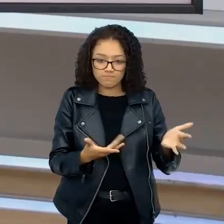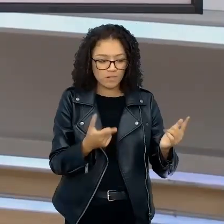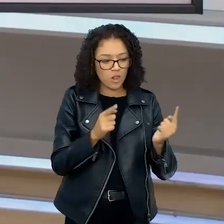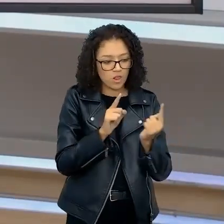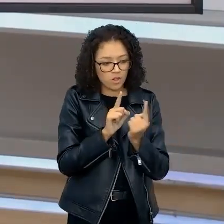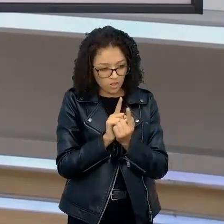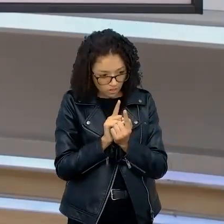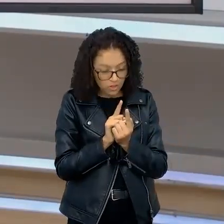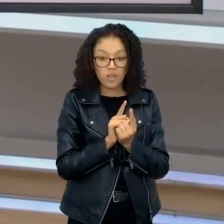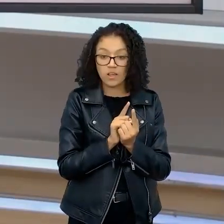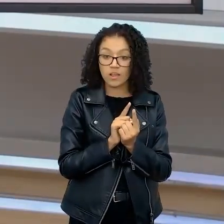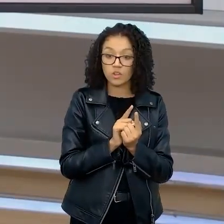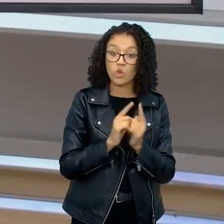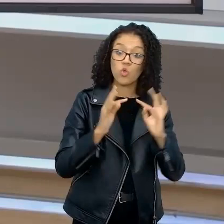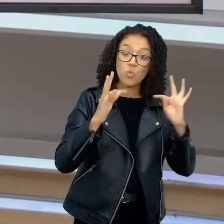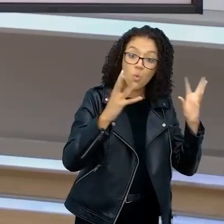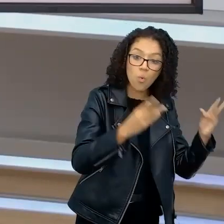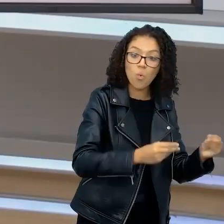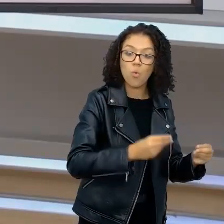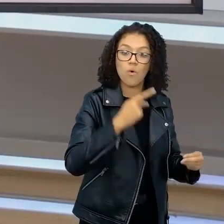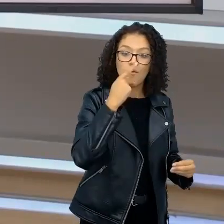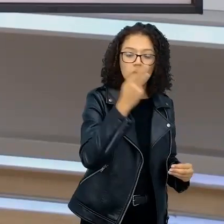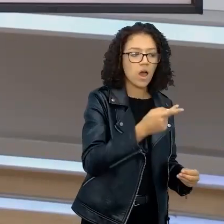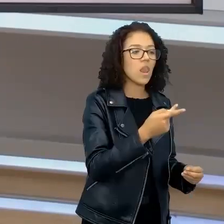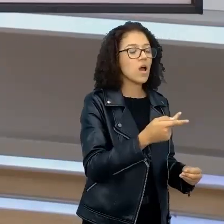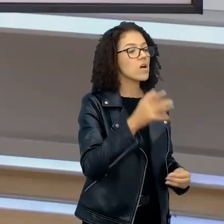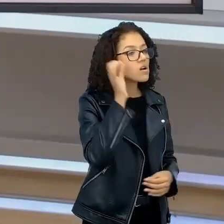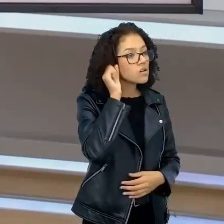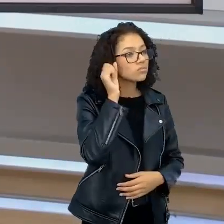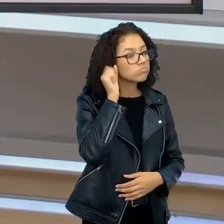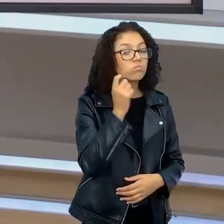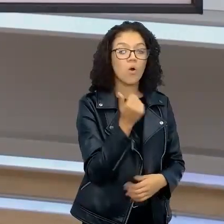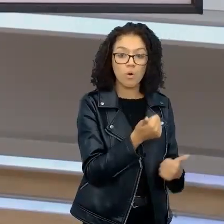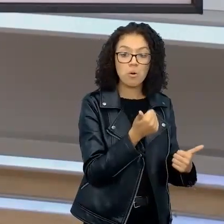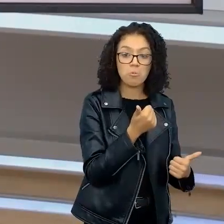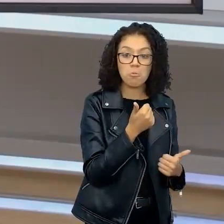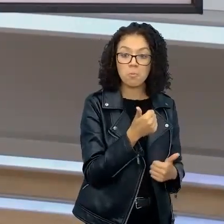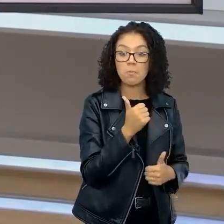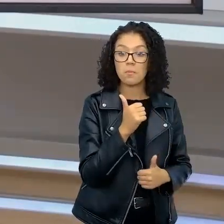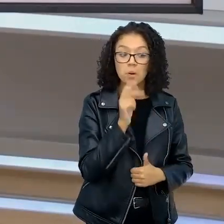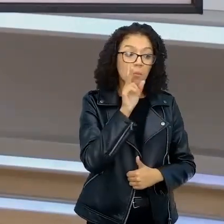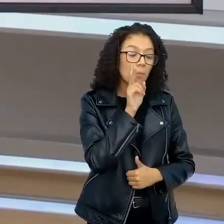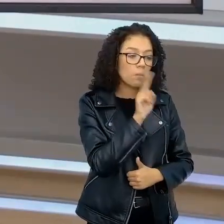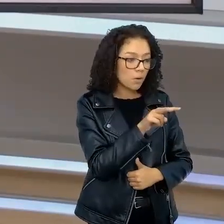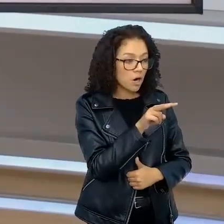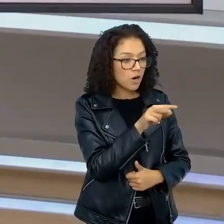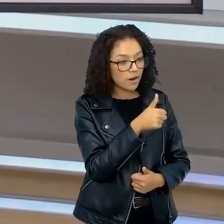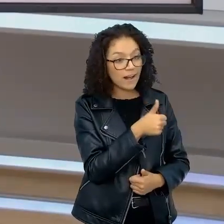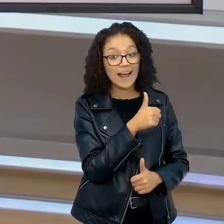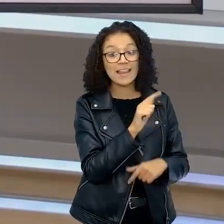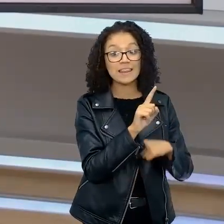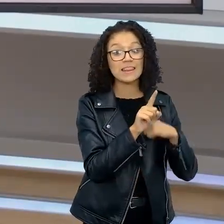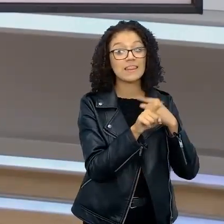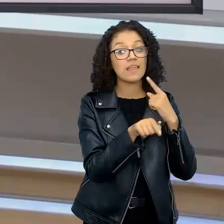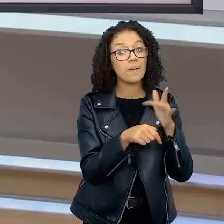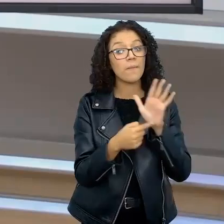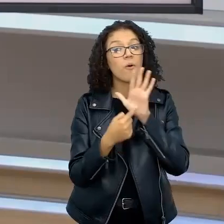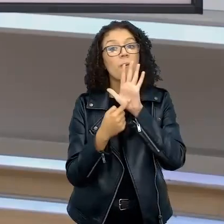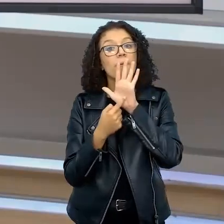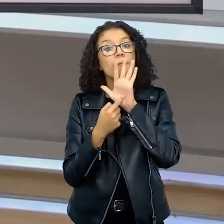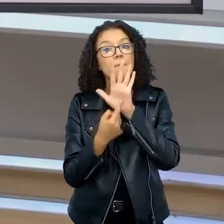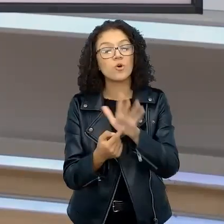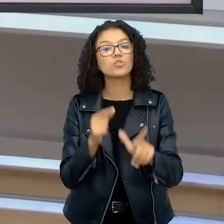situação, acolher, escutar de forma empática e, a partir daí, mostrar para essa criança que